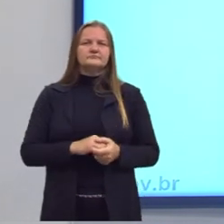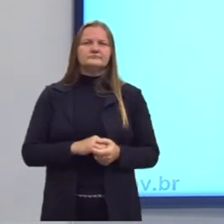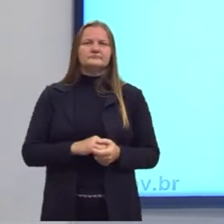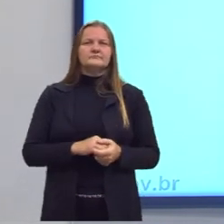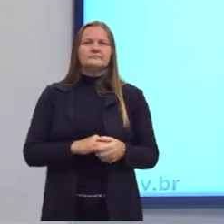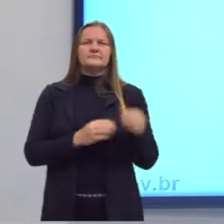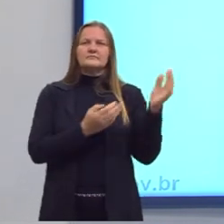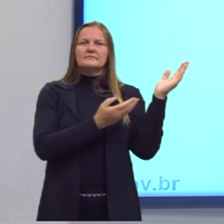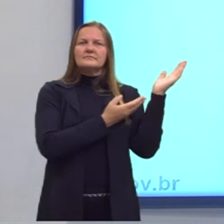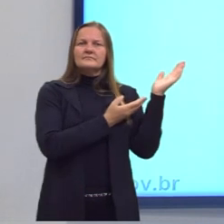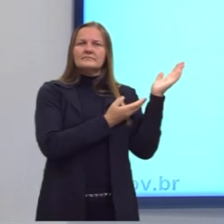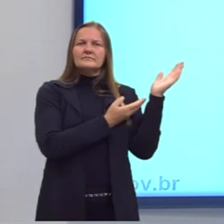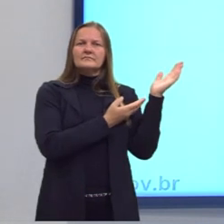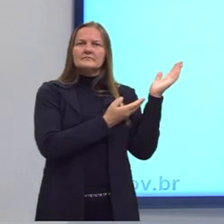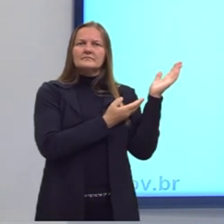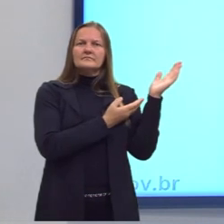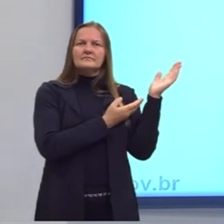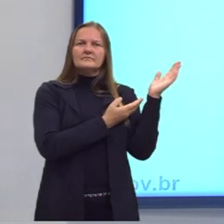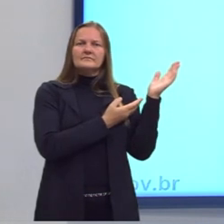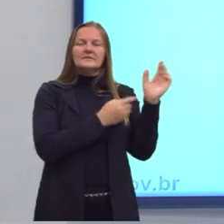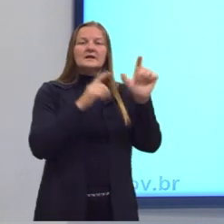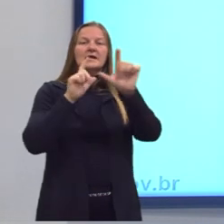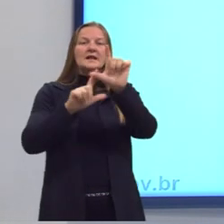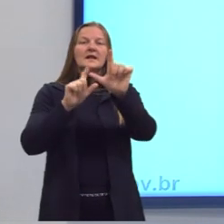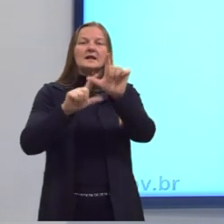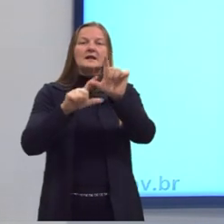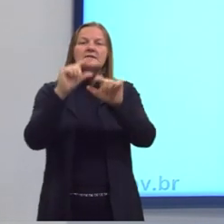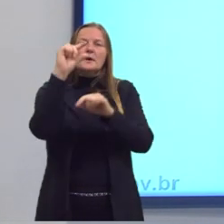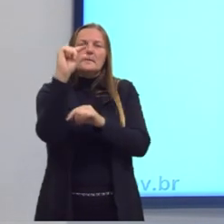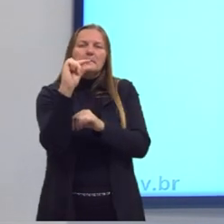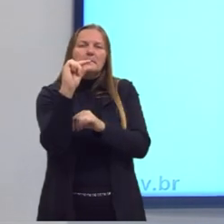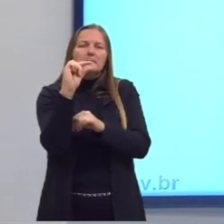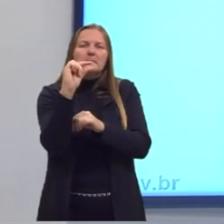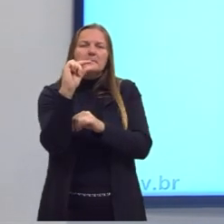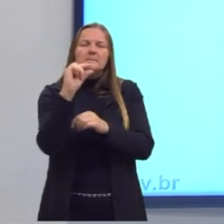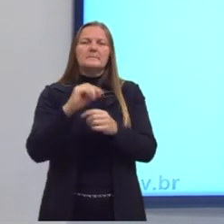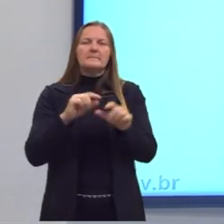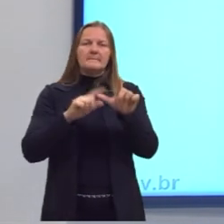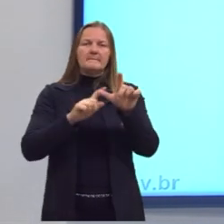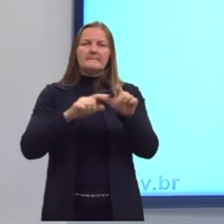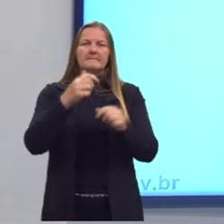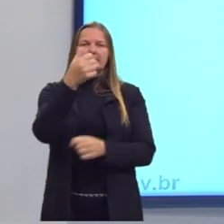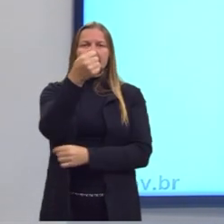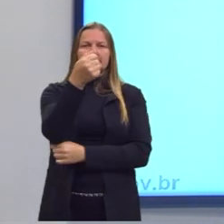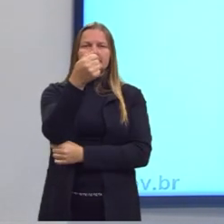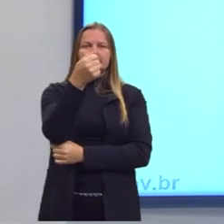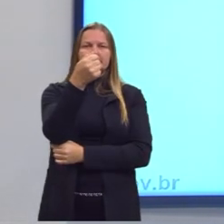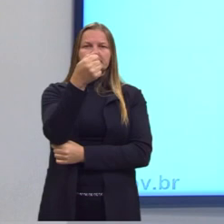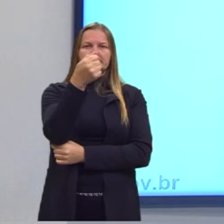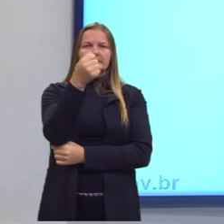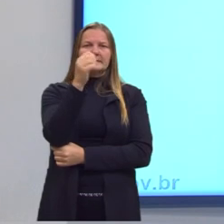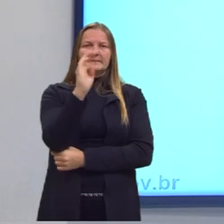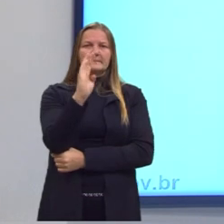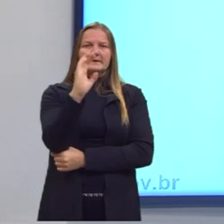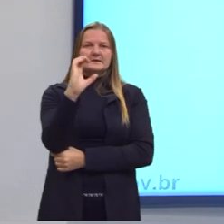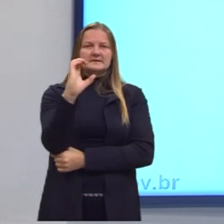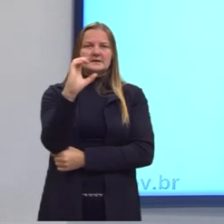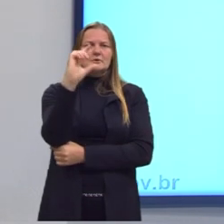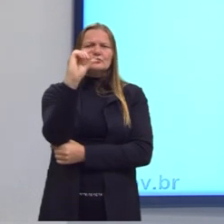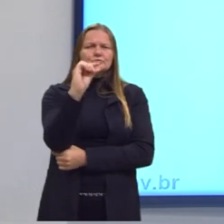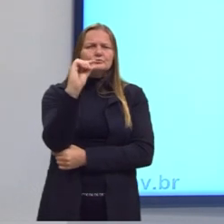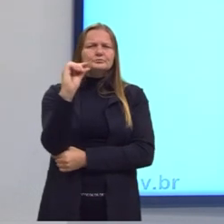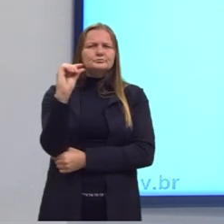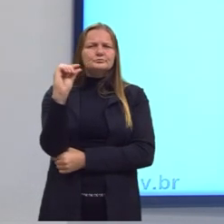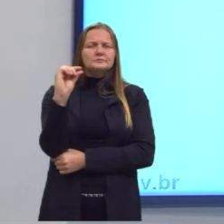simbolizado saque pelos pelas letras minúsculas tá onde eu tenho a o b e o c